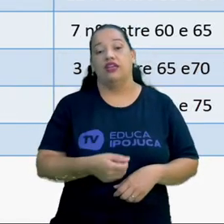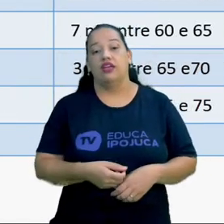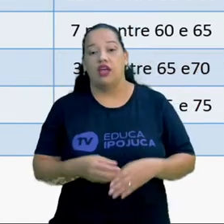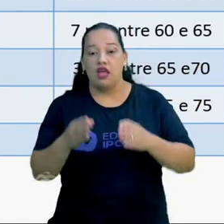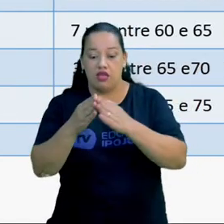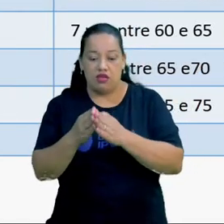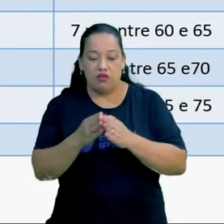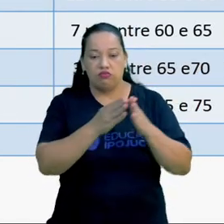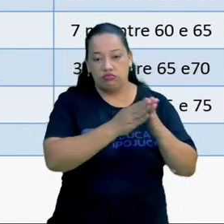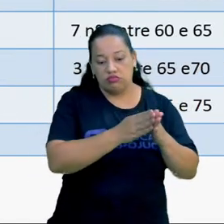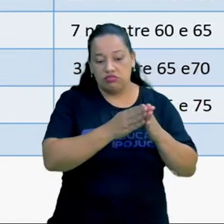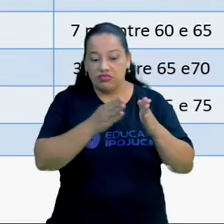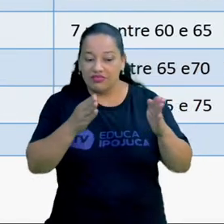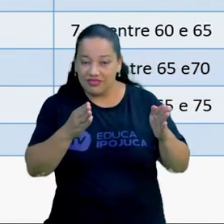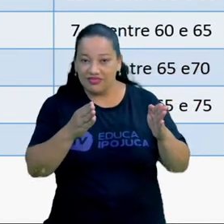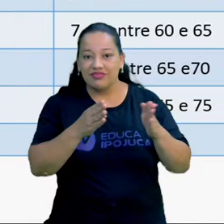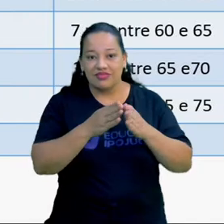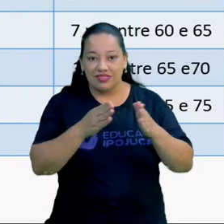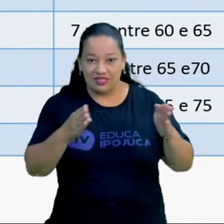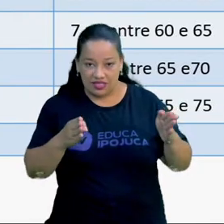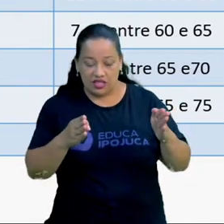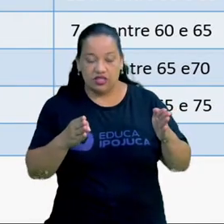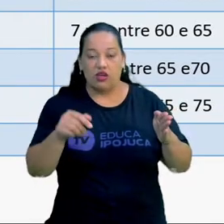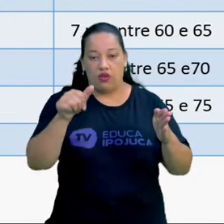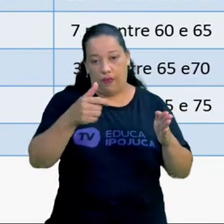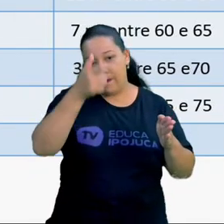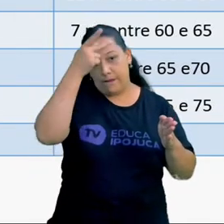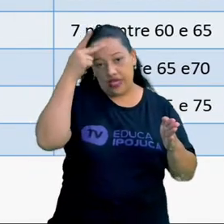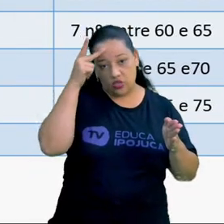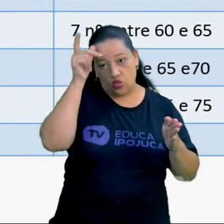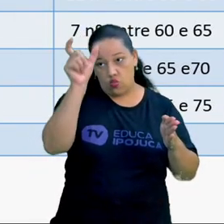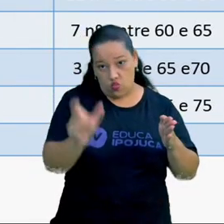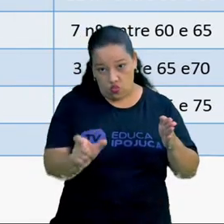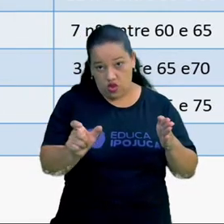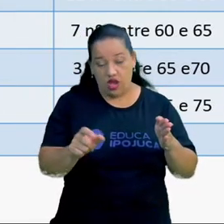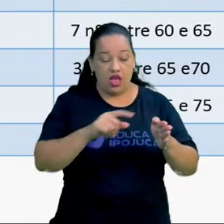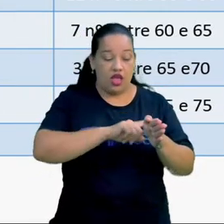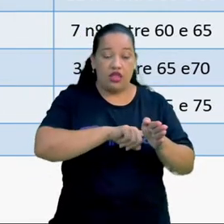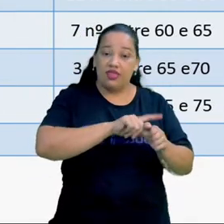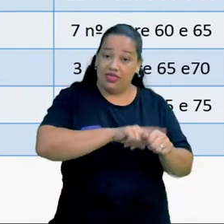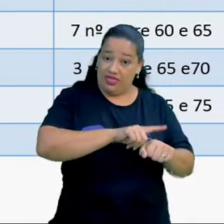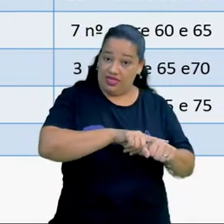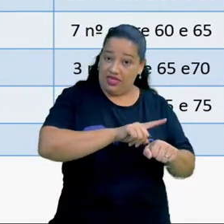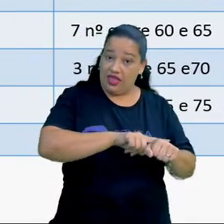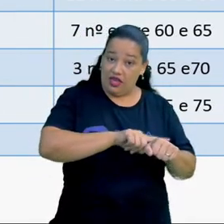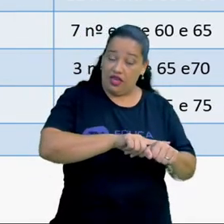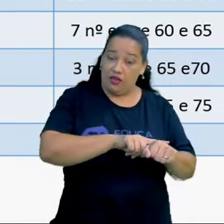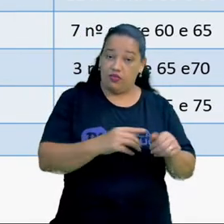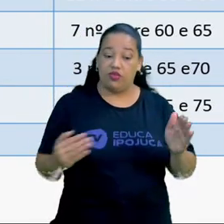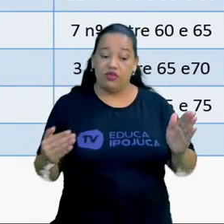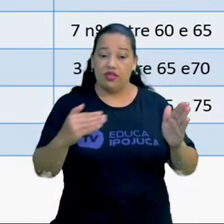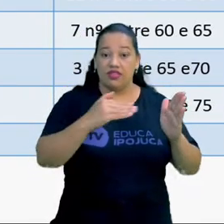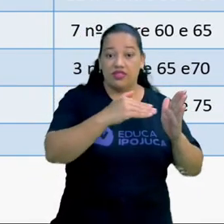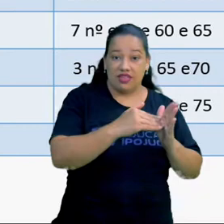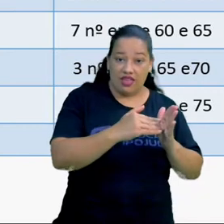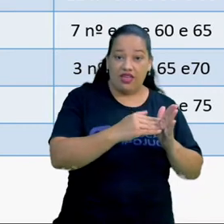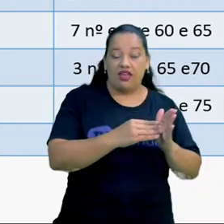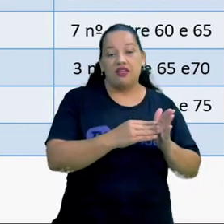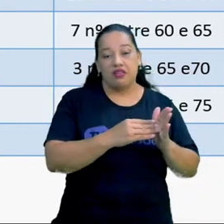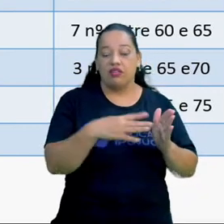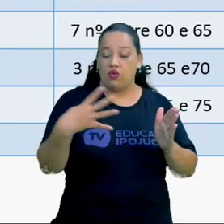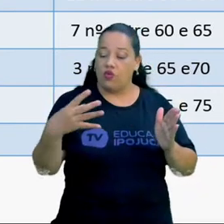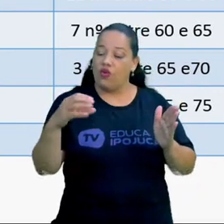entre o tempo gasto por um candidato e outro. Por exemplo, o tempo gasto entre 40 e 40 e